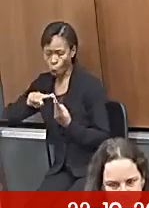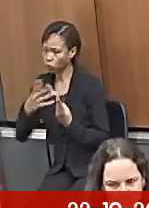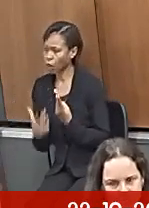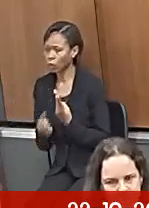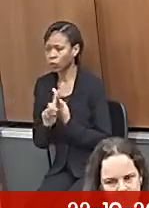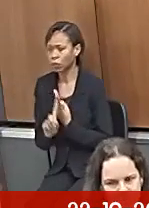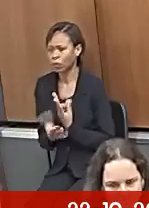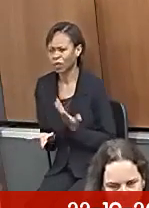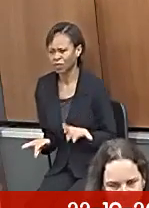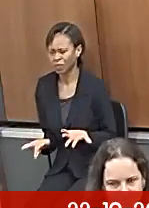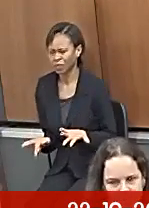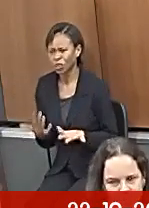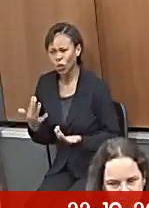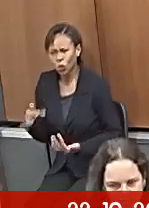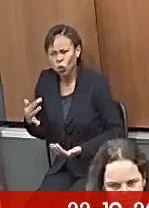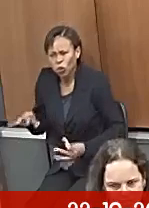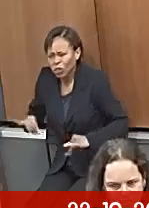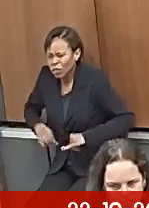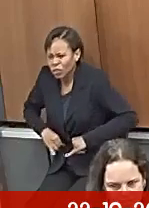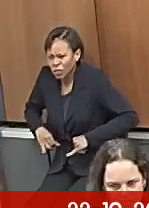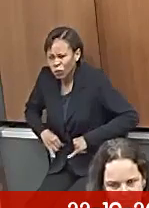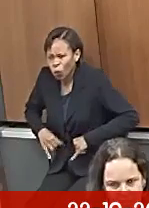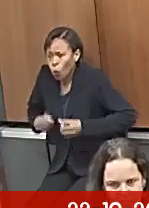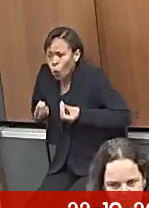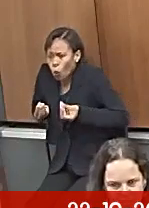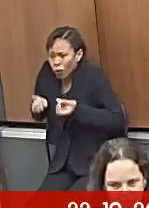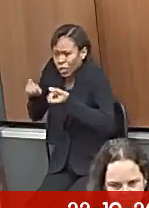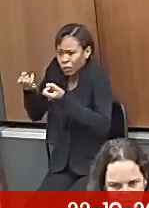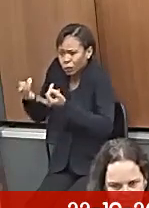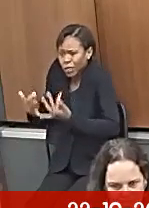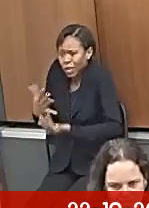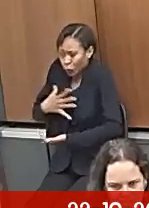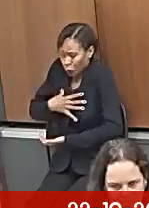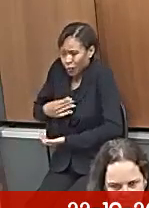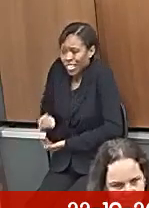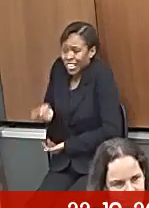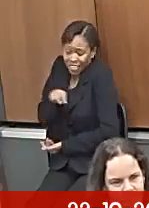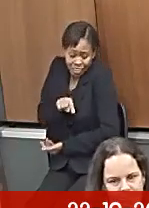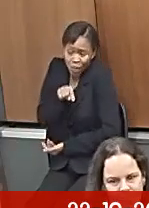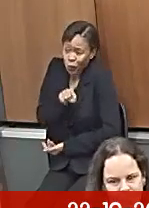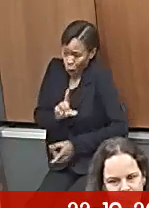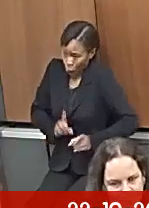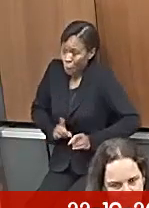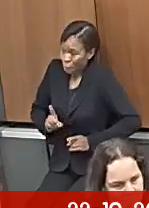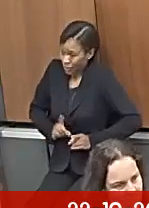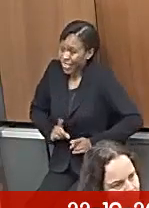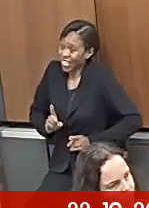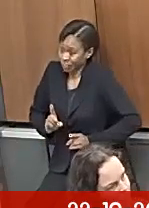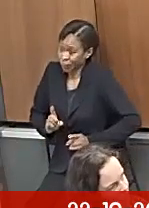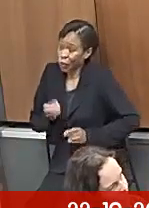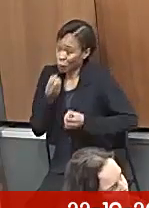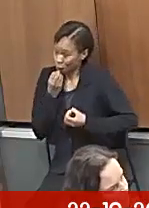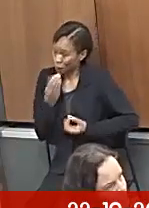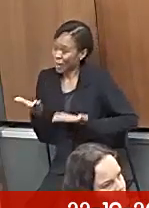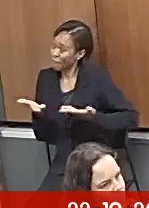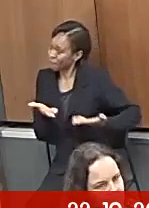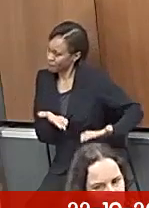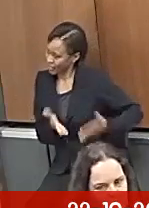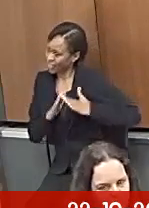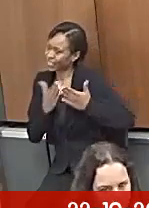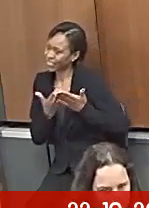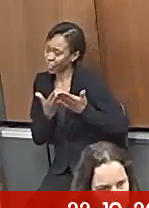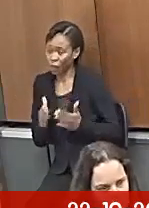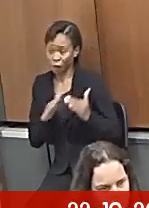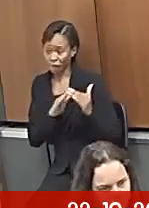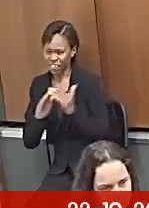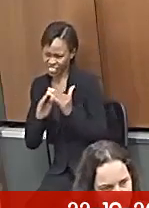pior você explicar para o seu filho que o seu primo é bem-vindo, que o seu vizinho é bem-vindo, que o